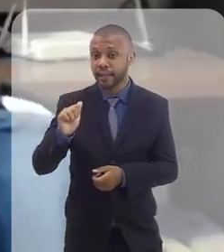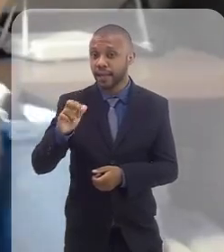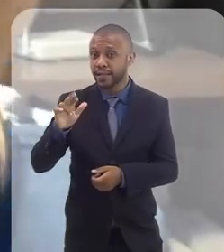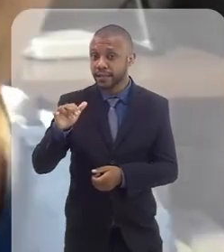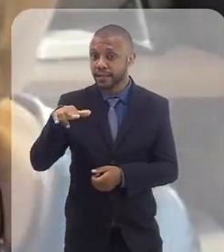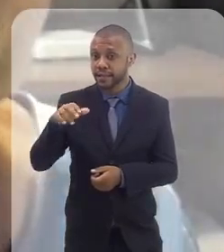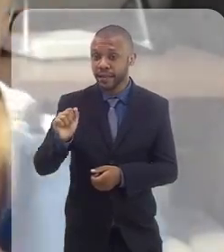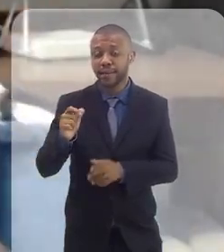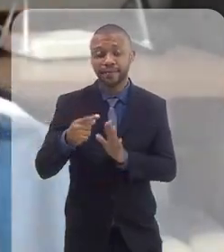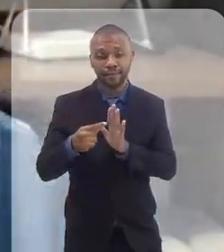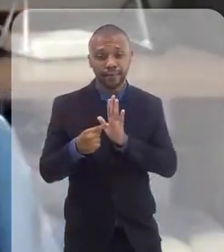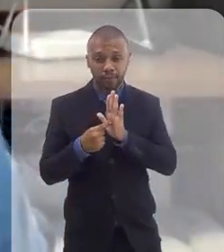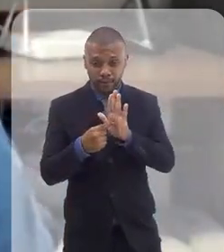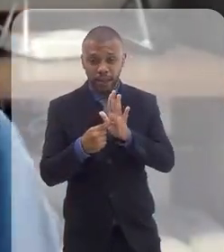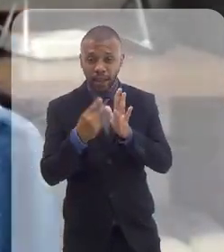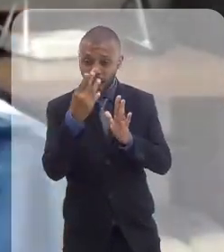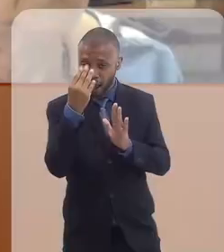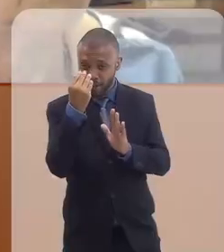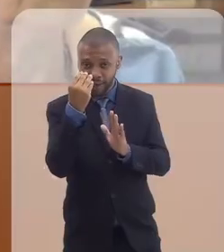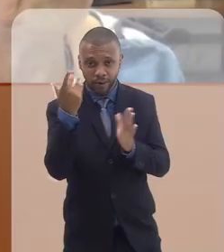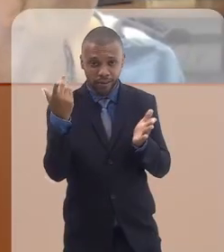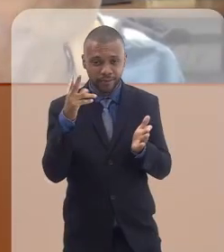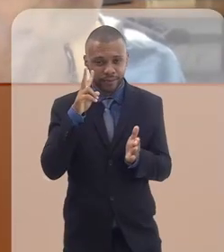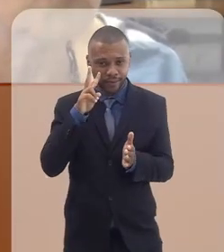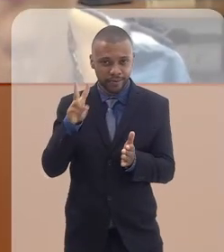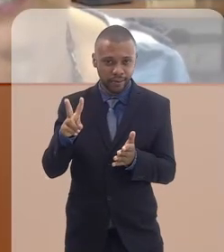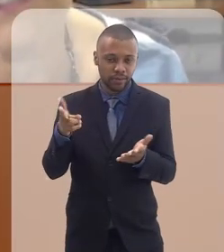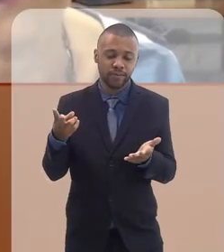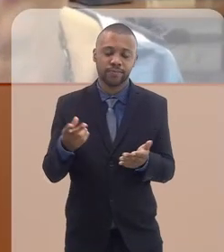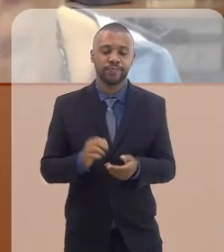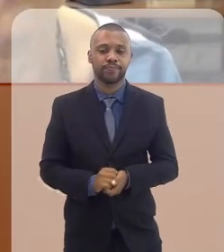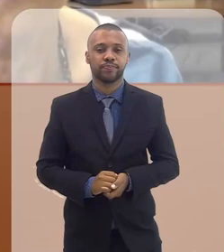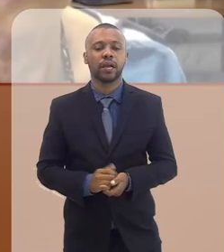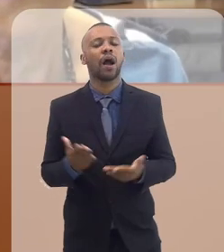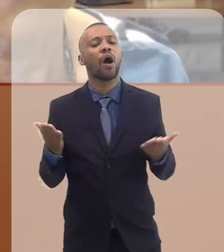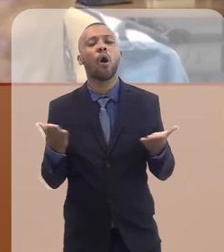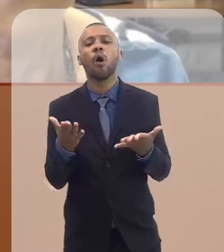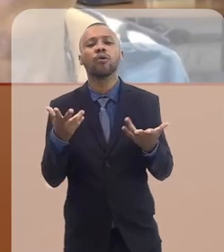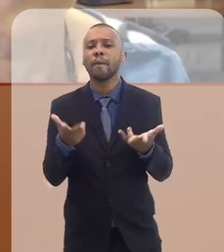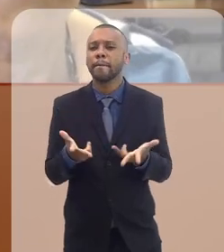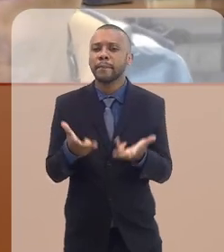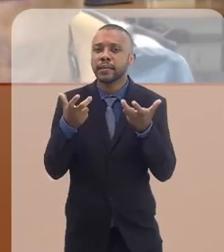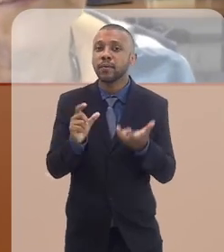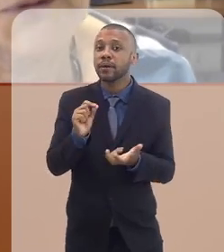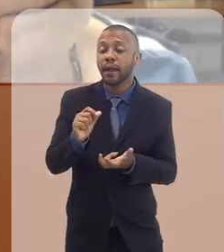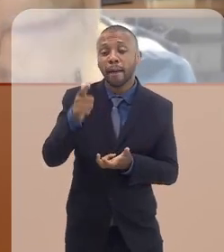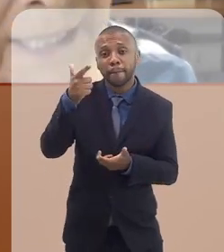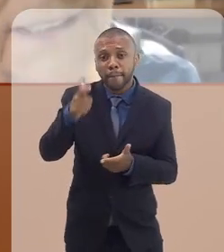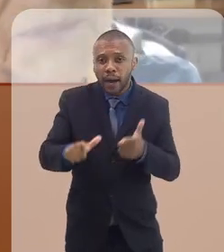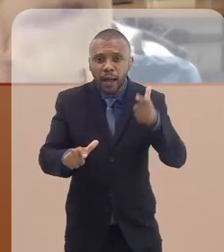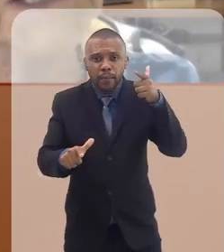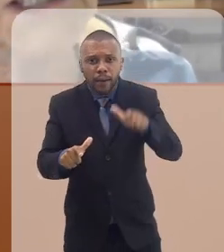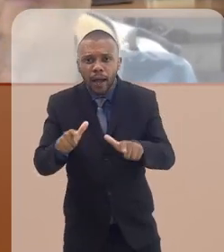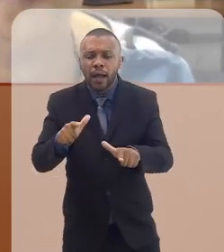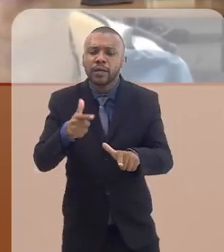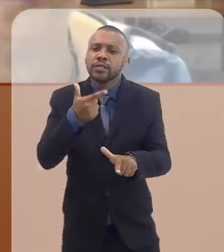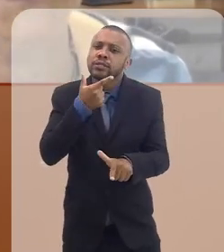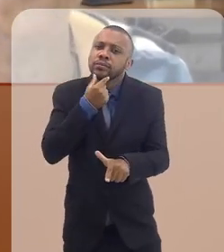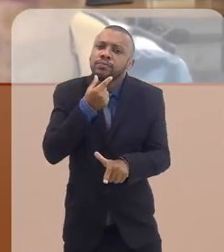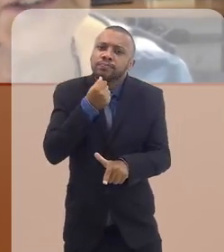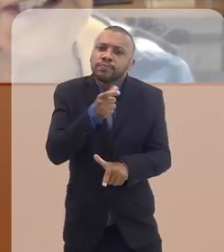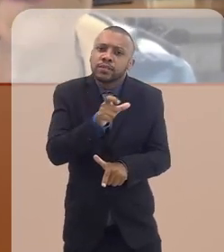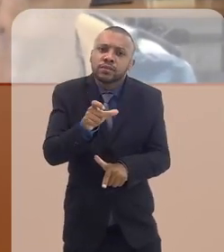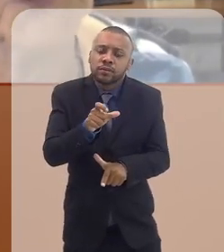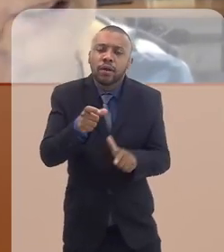da Catarina, que você viu a fotinho. Eu vejo o seguinte, que mais